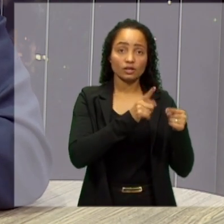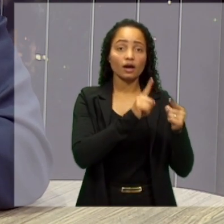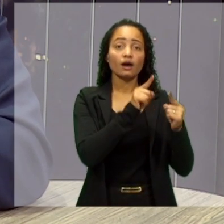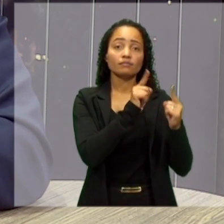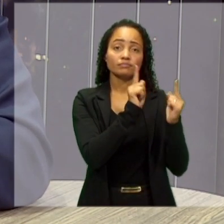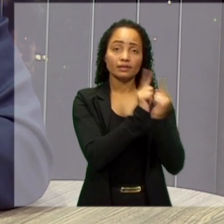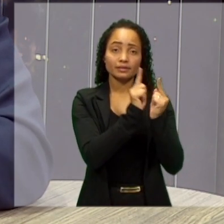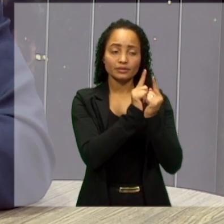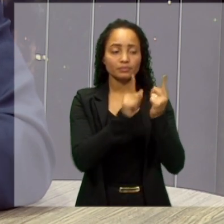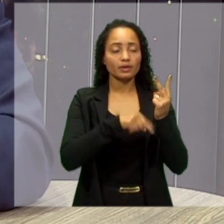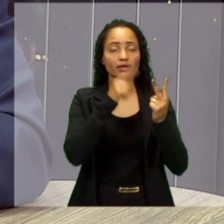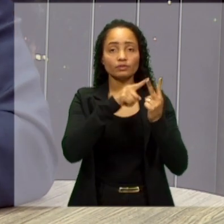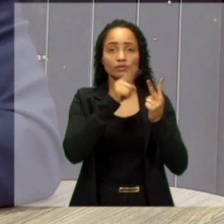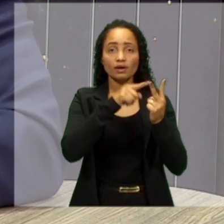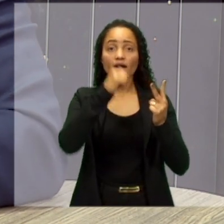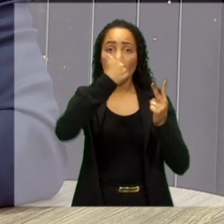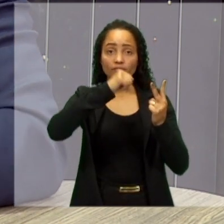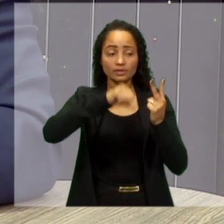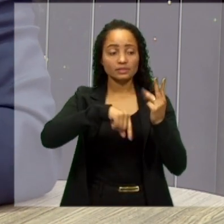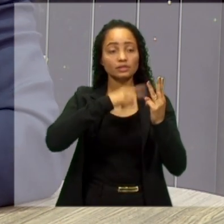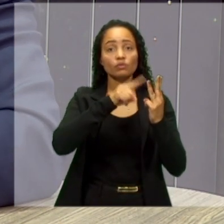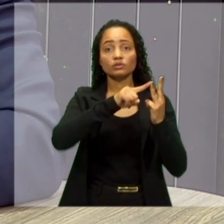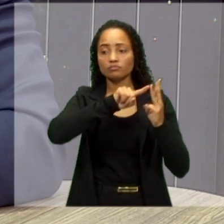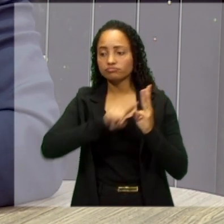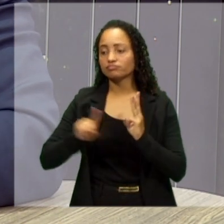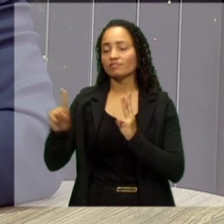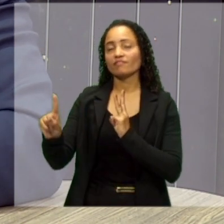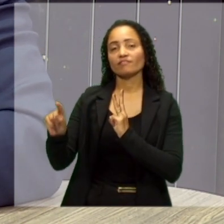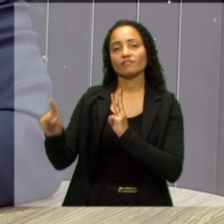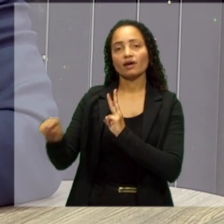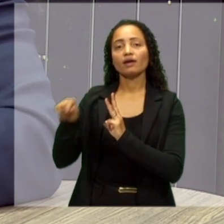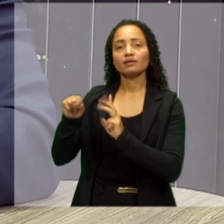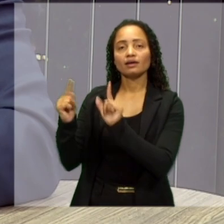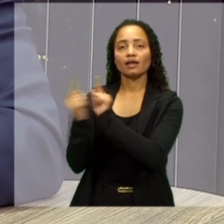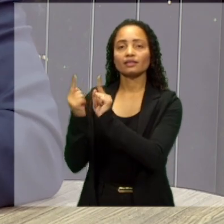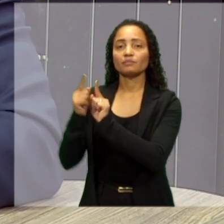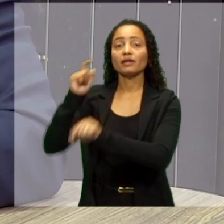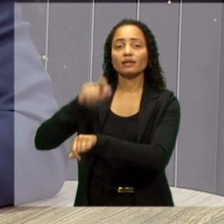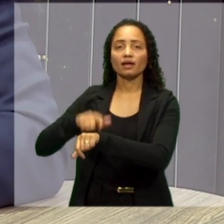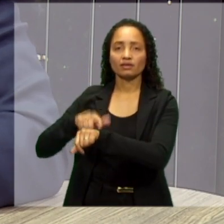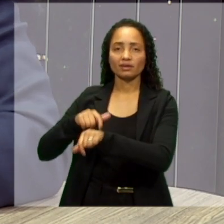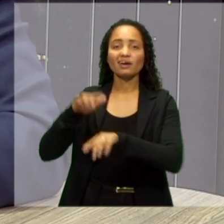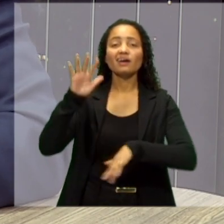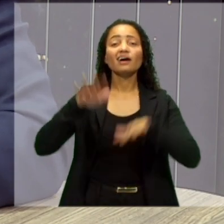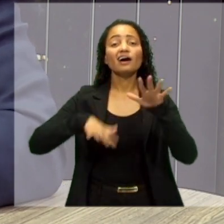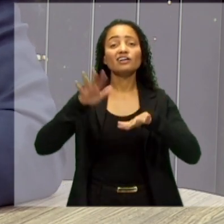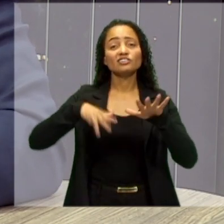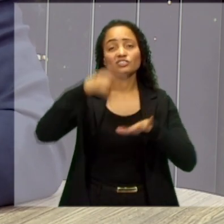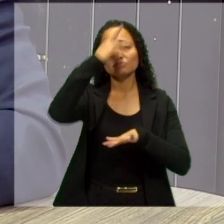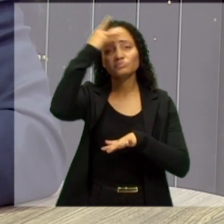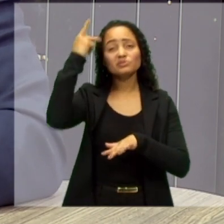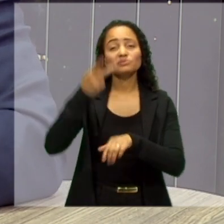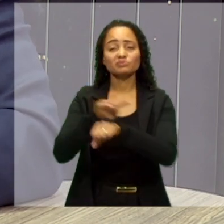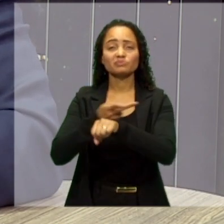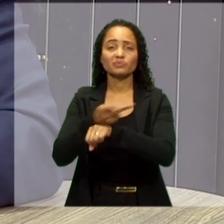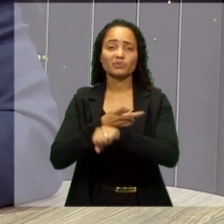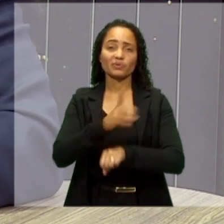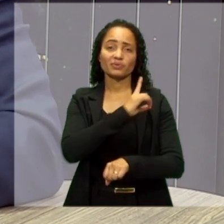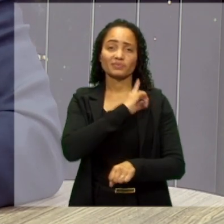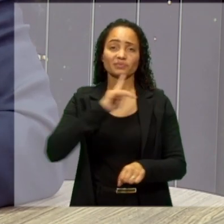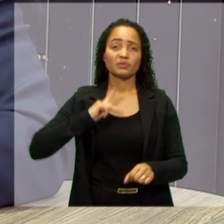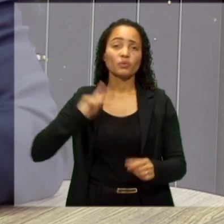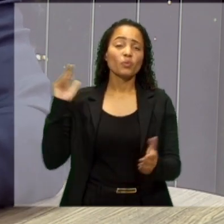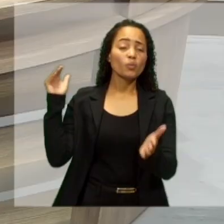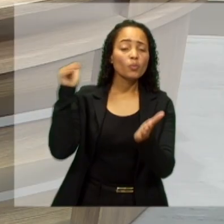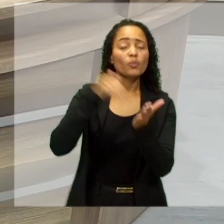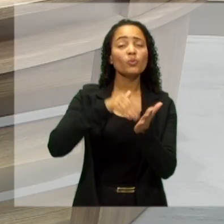atendimento especializado. Muitas vezes a pessoa procura a Defensoria Pública no último dia para apresentar uma defesa. E não pode perder